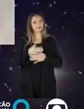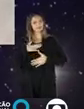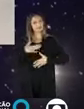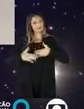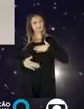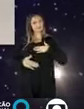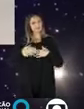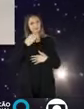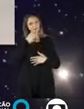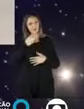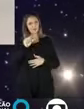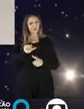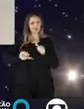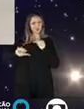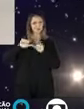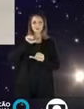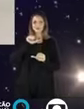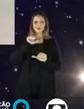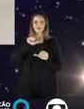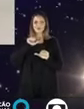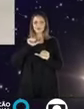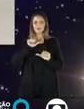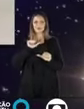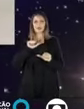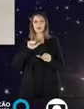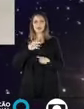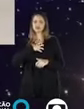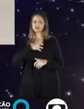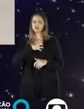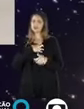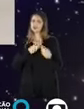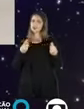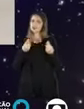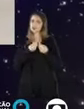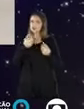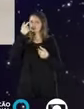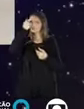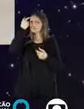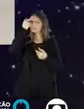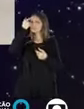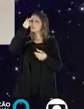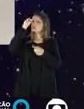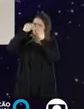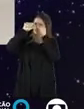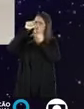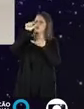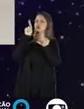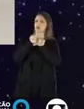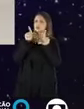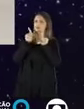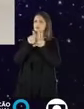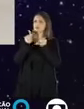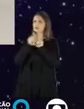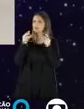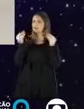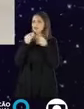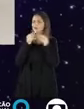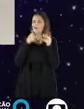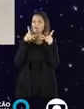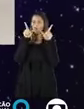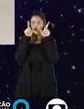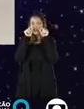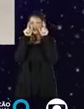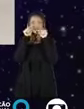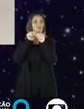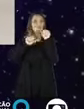organismo, muda tudo, muda o comportamento, muda a cabeça, muda a qualidade do sono,